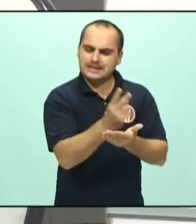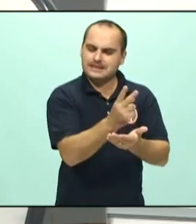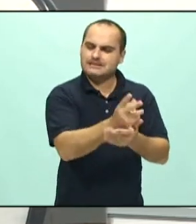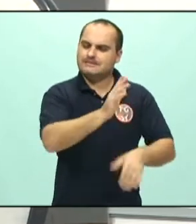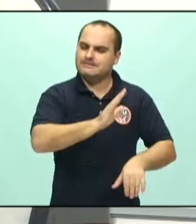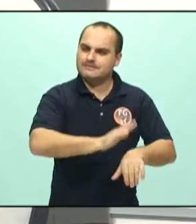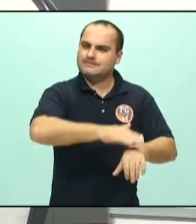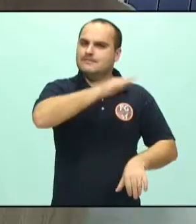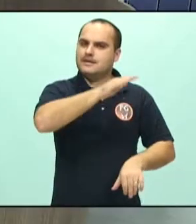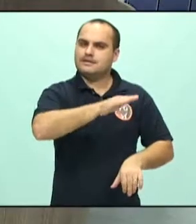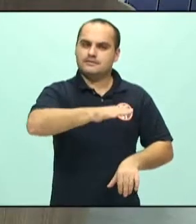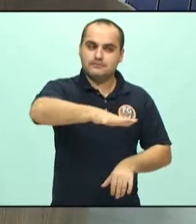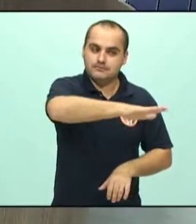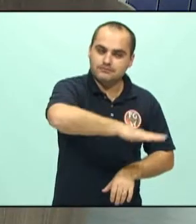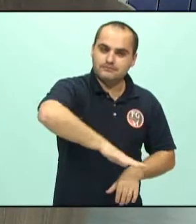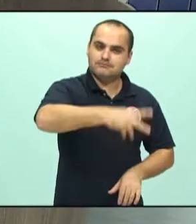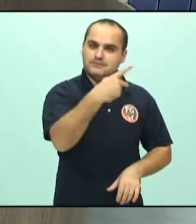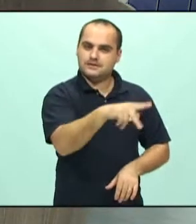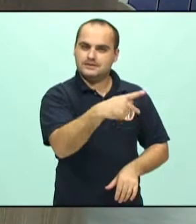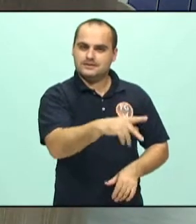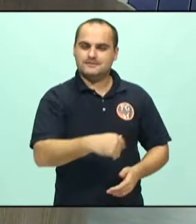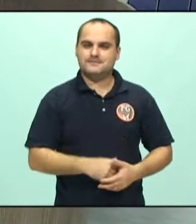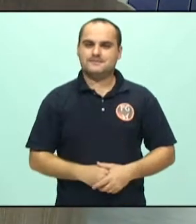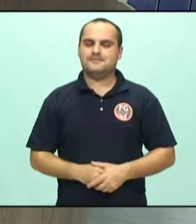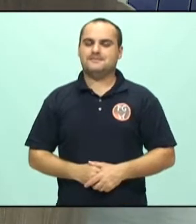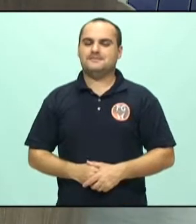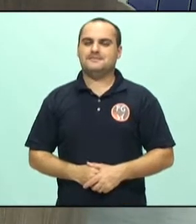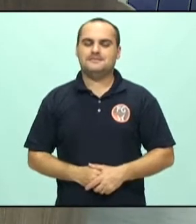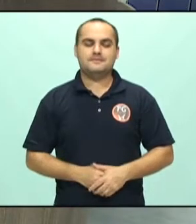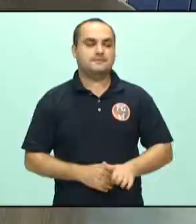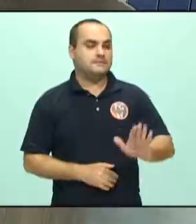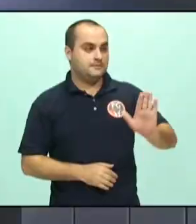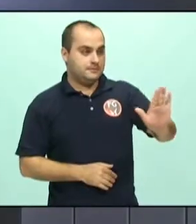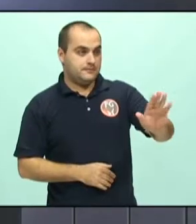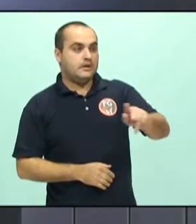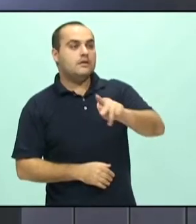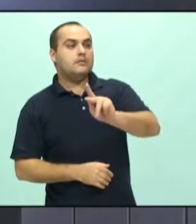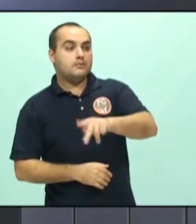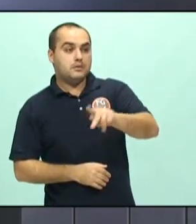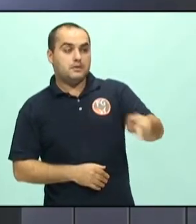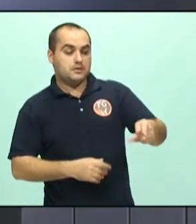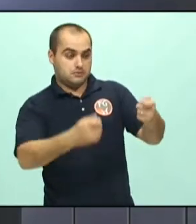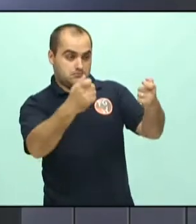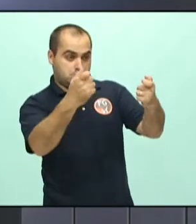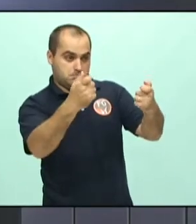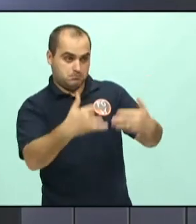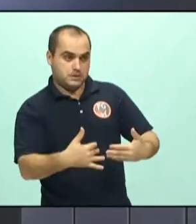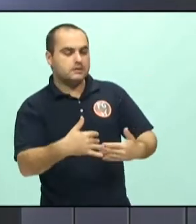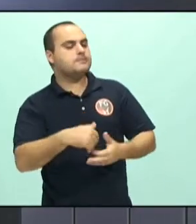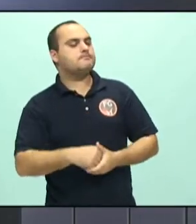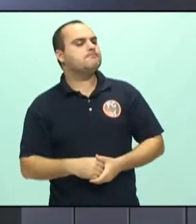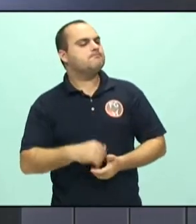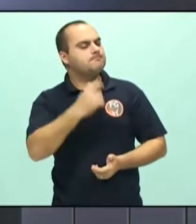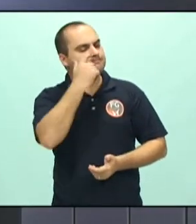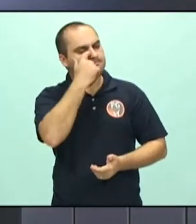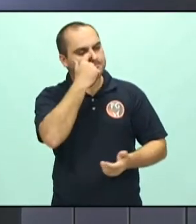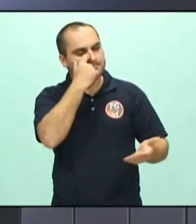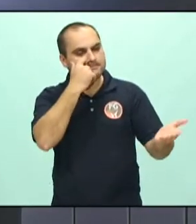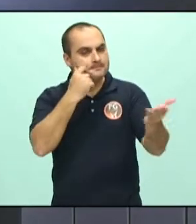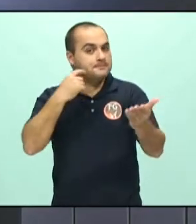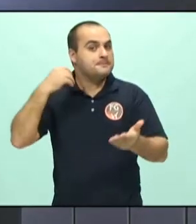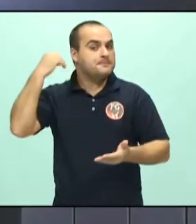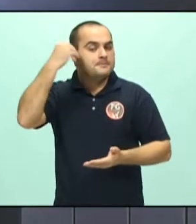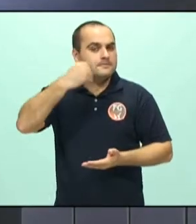ao repertório que eles têm. Professor, conta pra gente a experiência que vocês tiveram com o